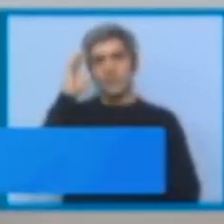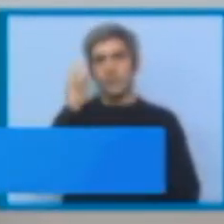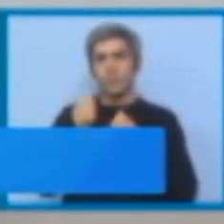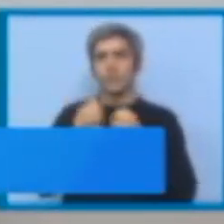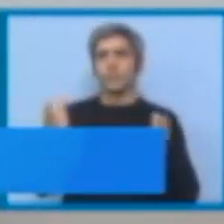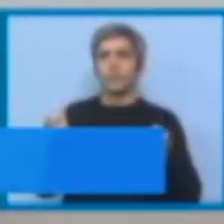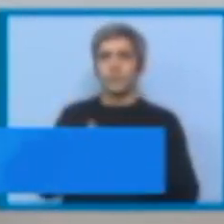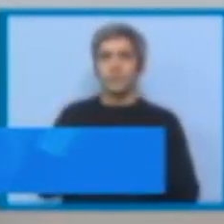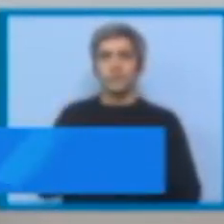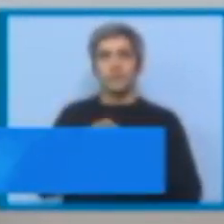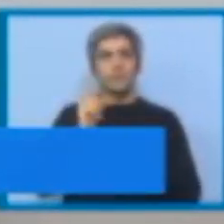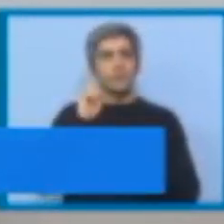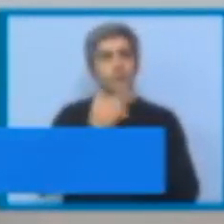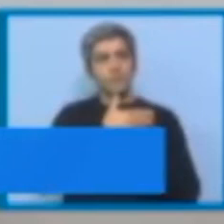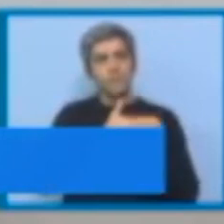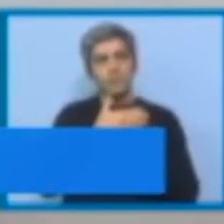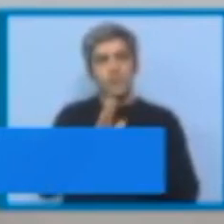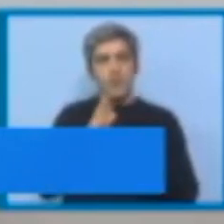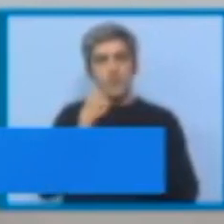todos. Andamos nestes dias ainda